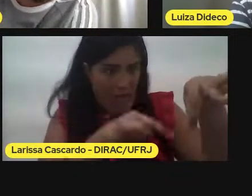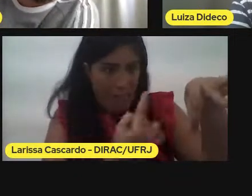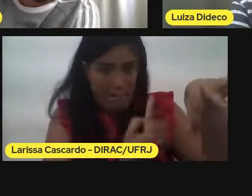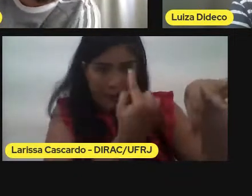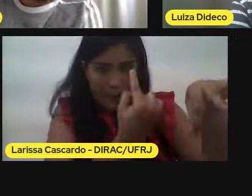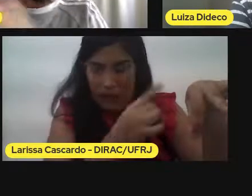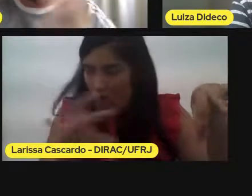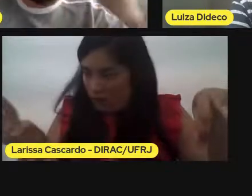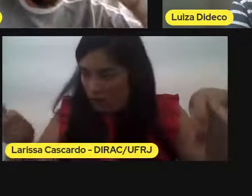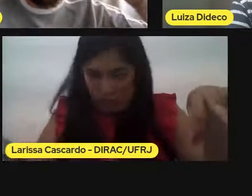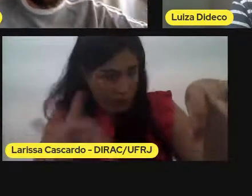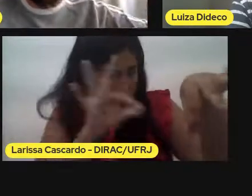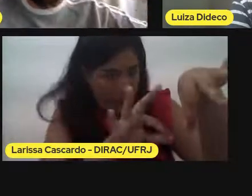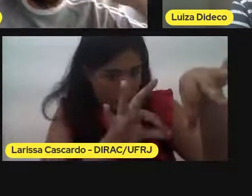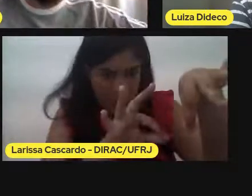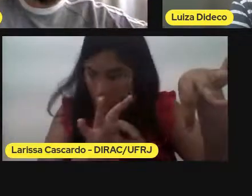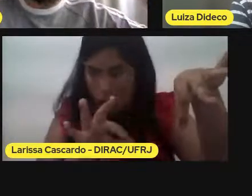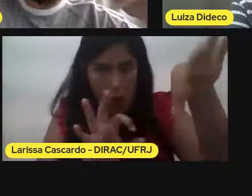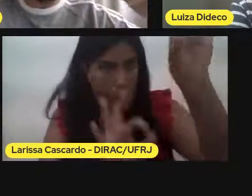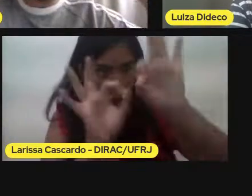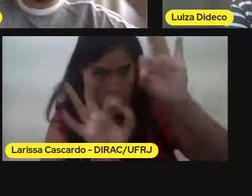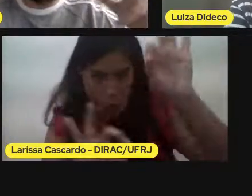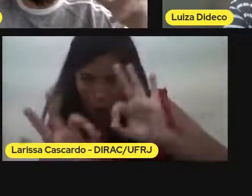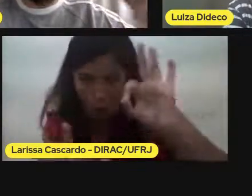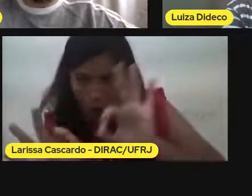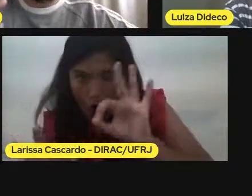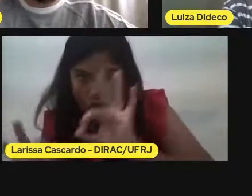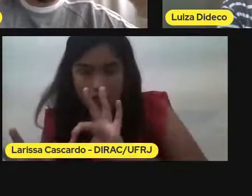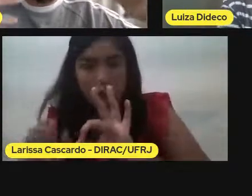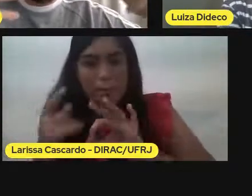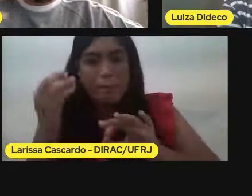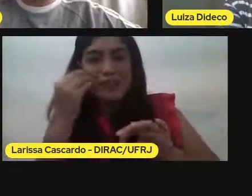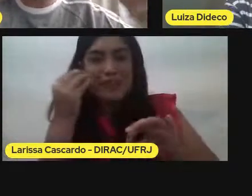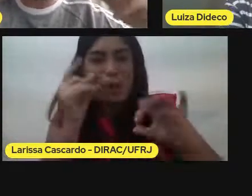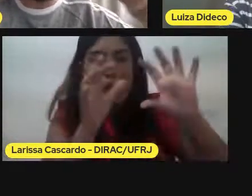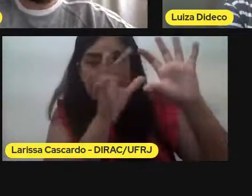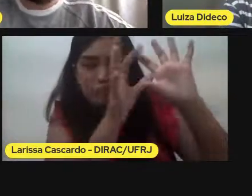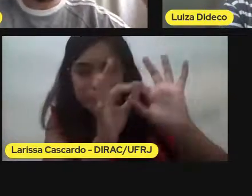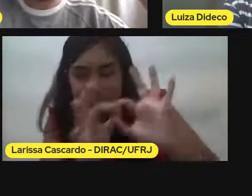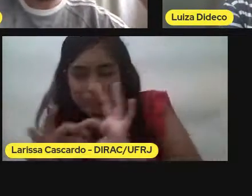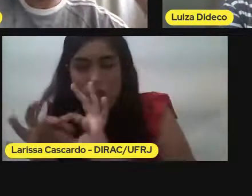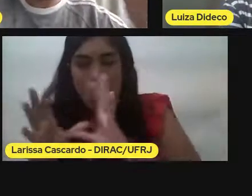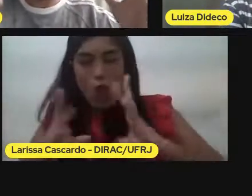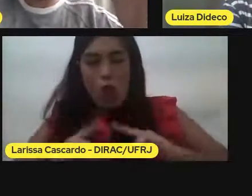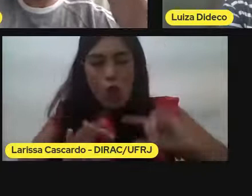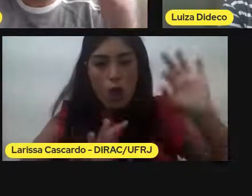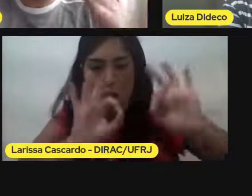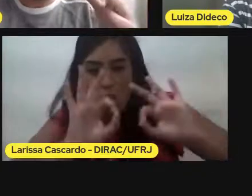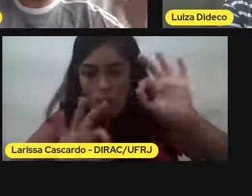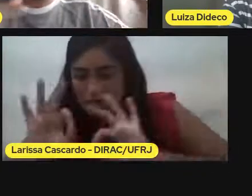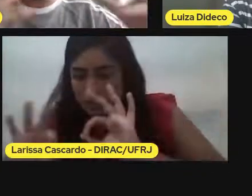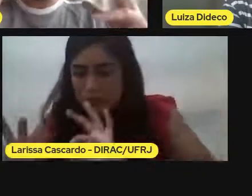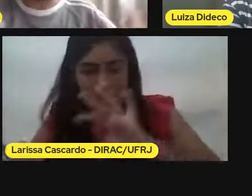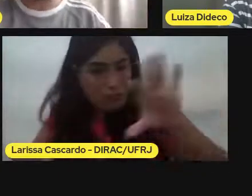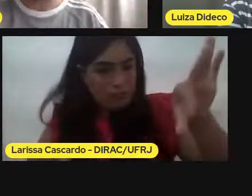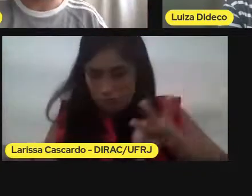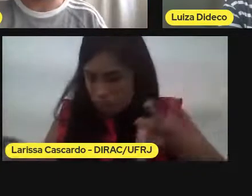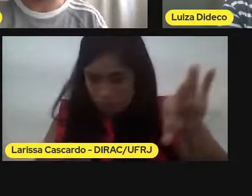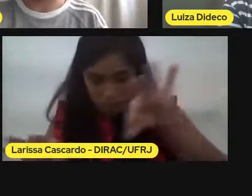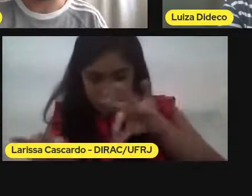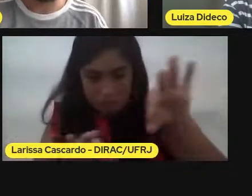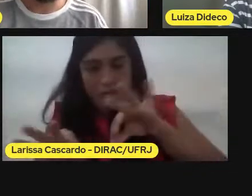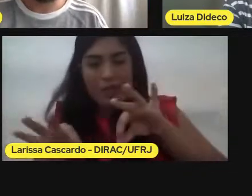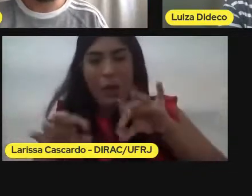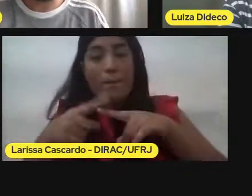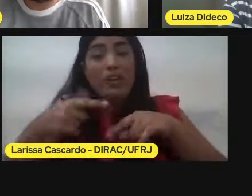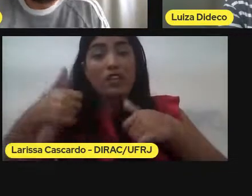vem na sequência. As pessoas tentaram encontrar uma lógica de uma ordenação para poder transformar aqueles papéis